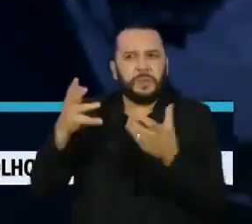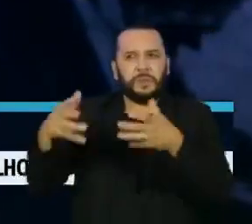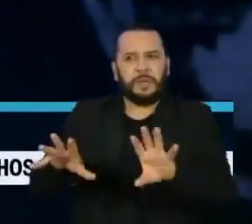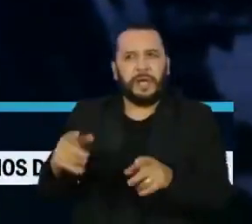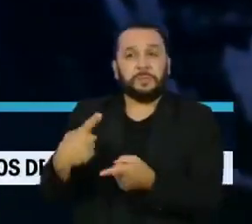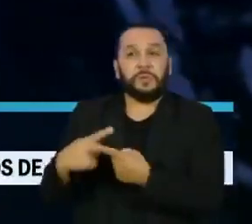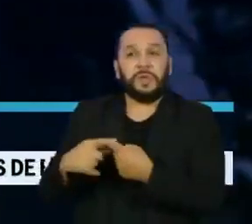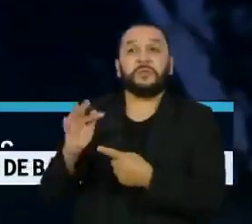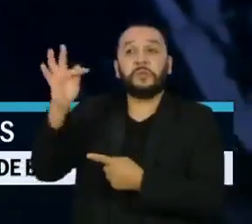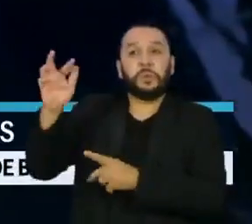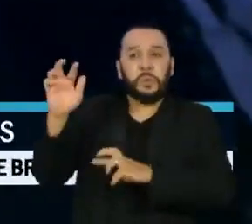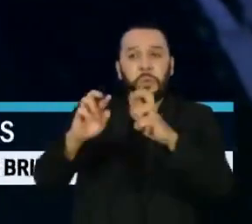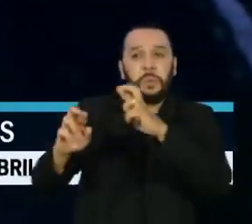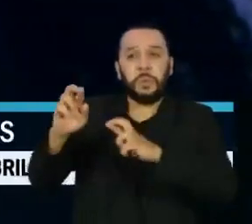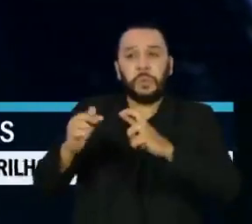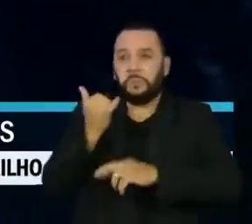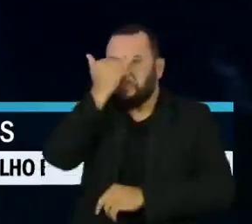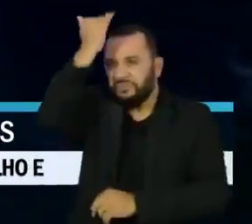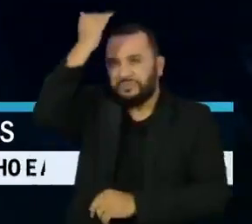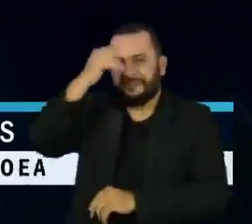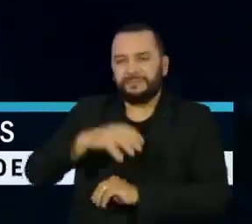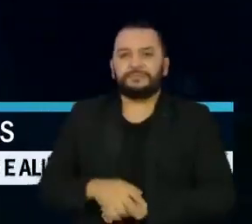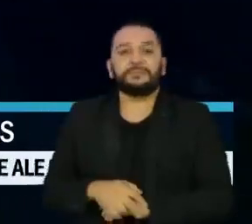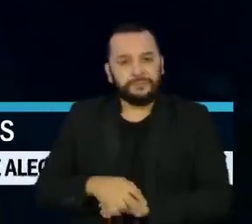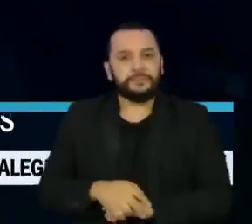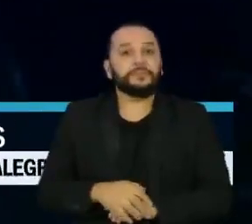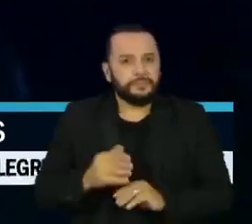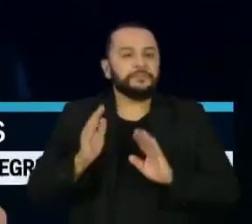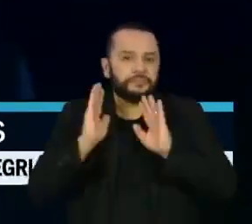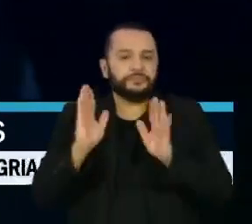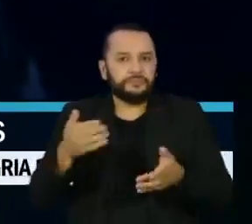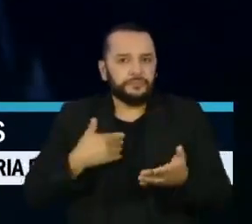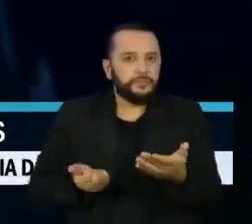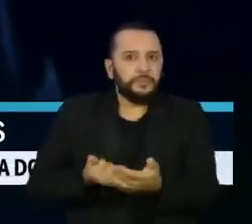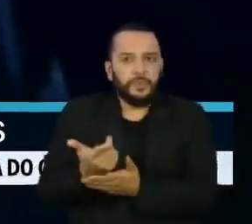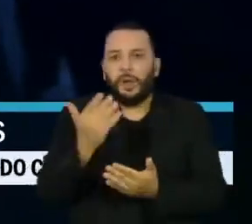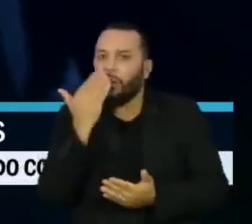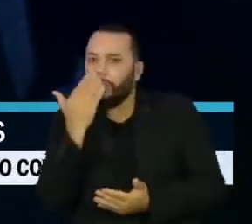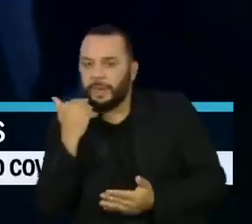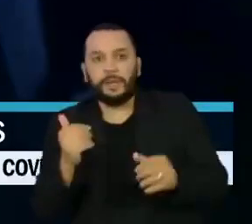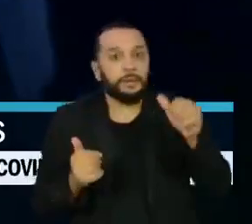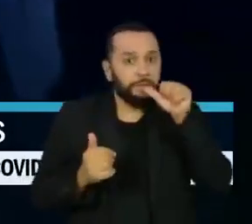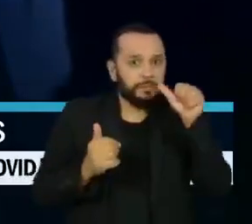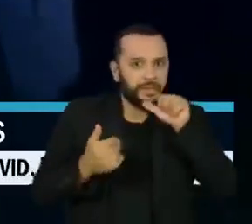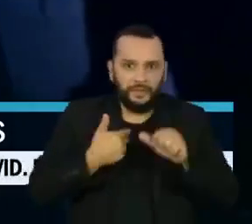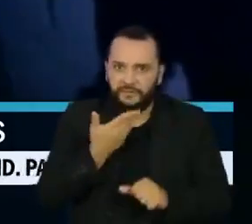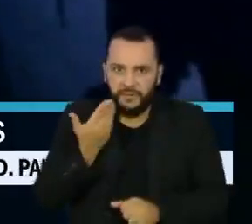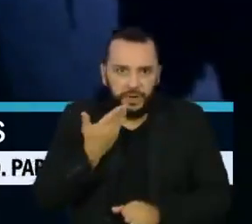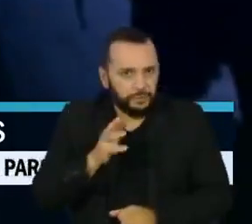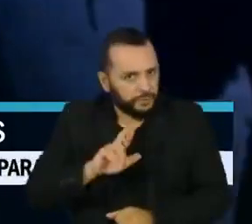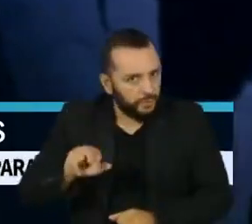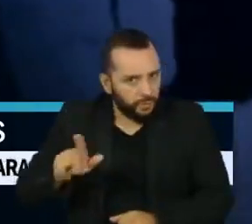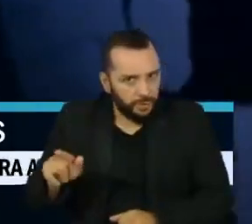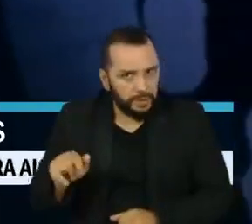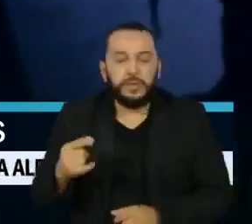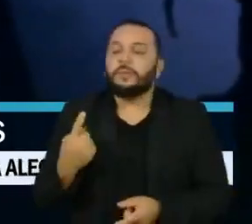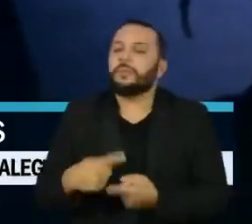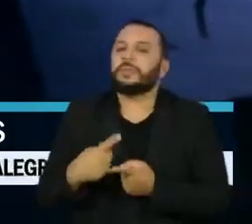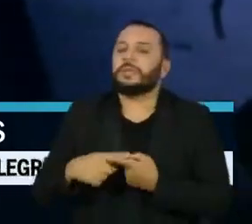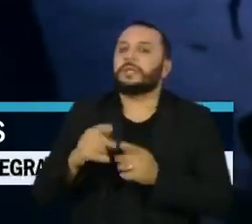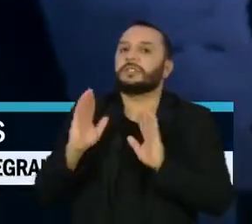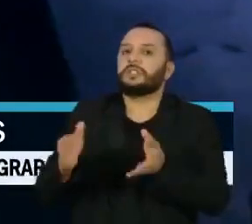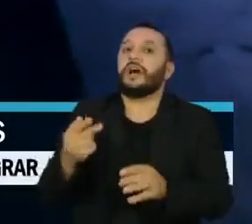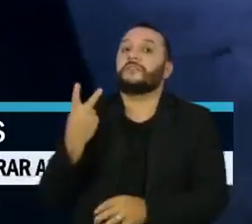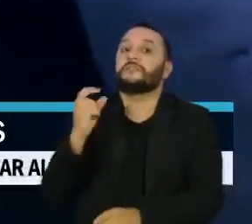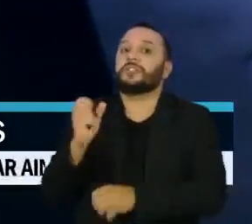Abastecer a despensa com alimentos e bebidas não foi nada fácil nesses 12 meses de pandemia. Há quase duas décadas, esses itens essenciais nas